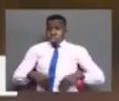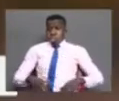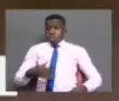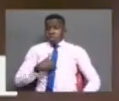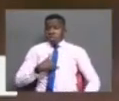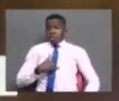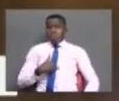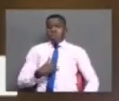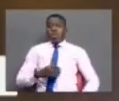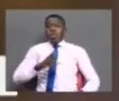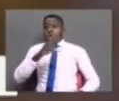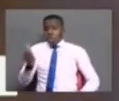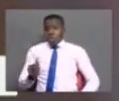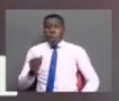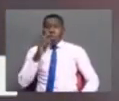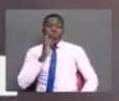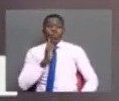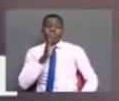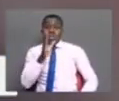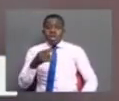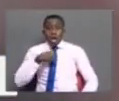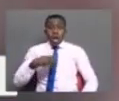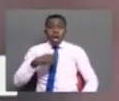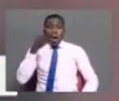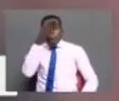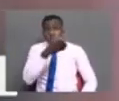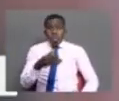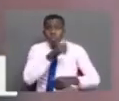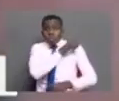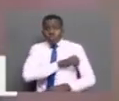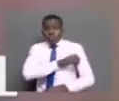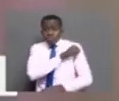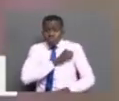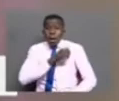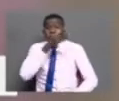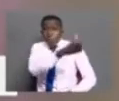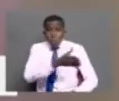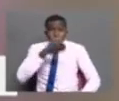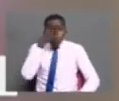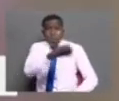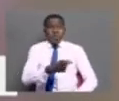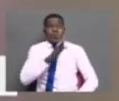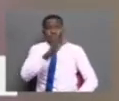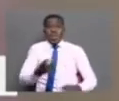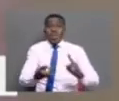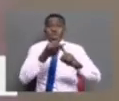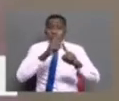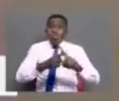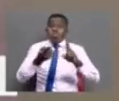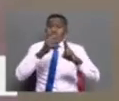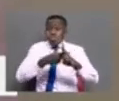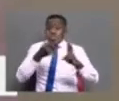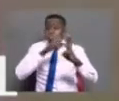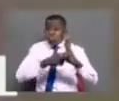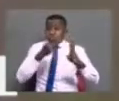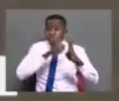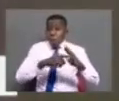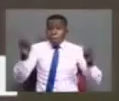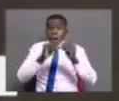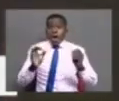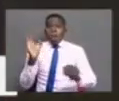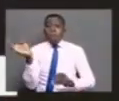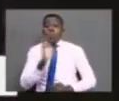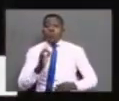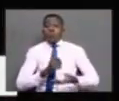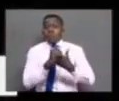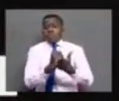que já passou por vários hospitais durante 13 anos mas nenhum se mostrou disponível ajudar